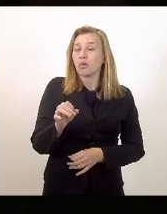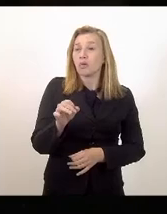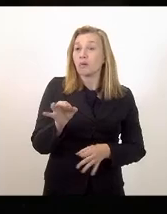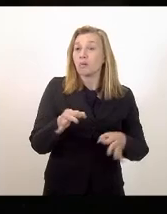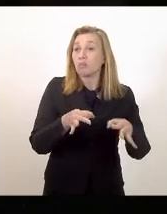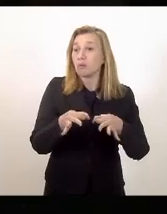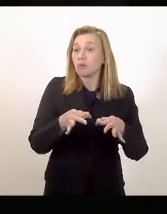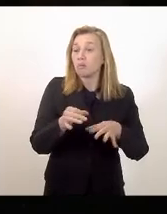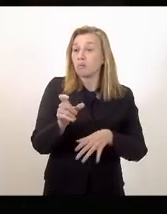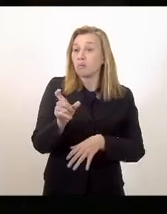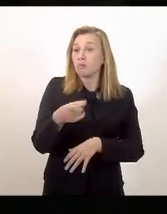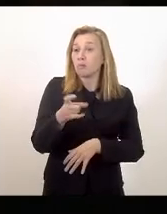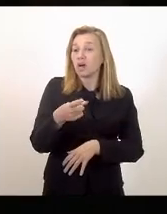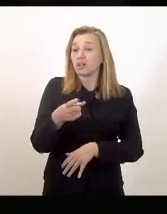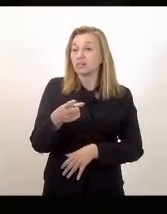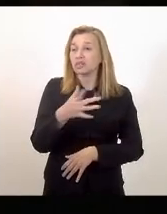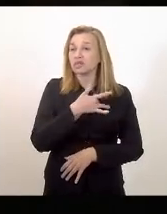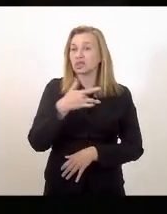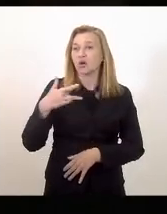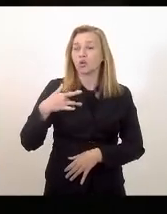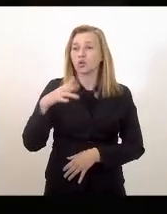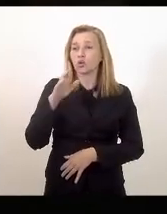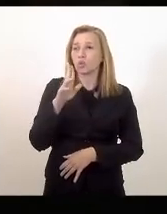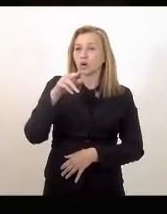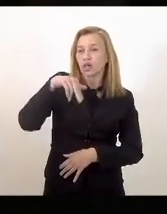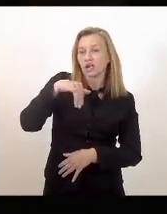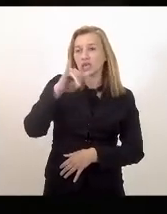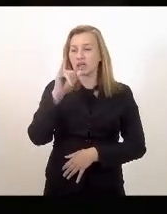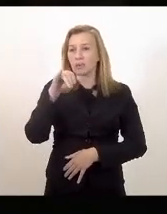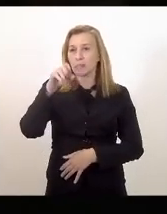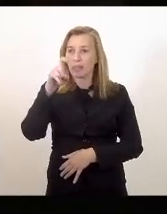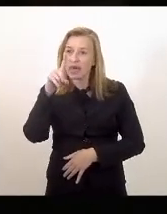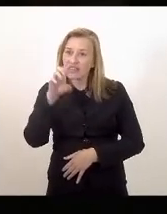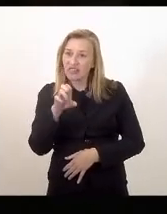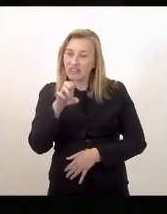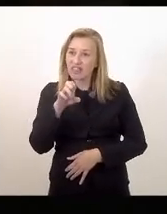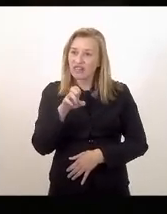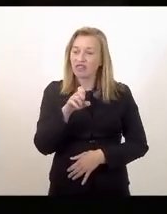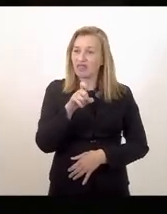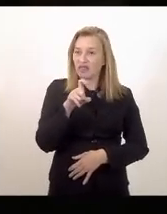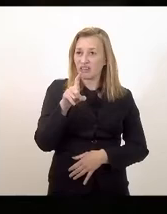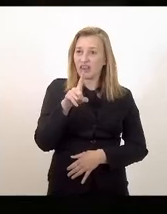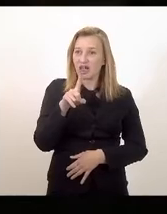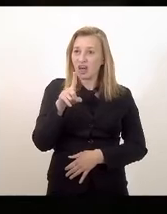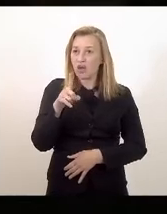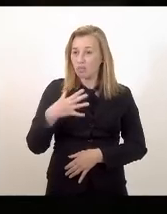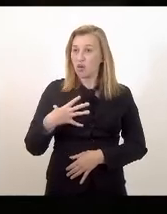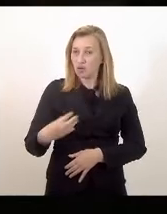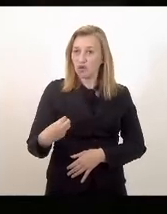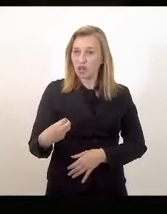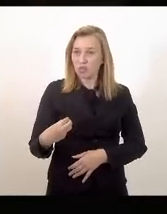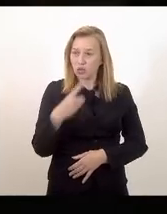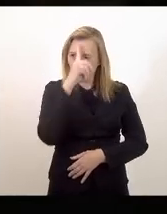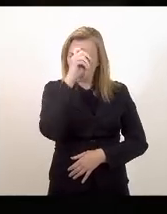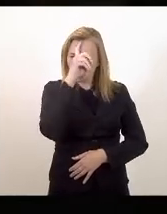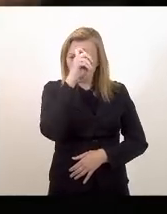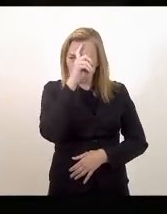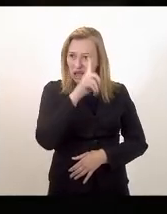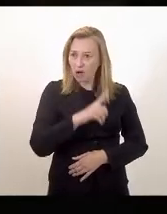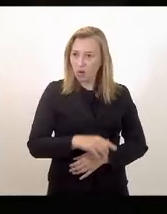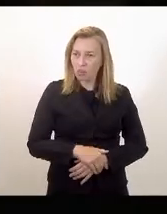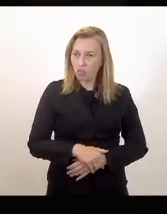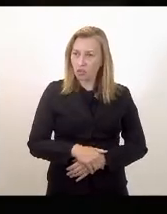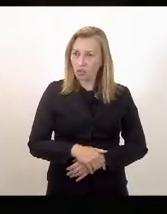a Unimed, que tem dado um tratamento de um filho meu de